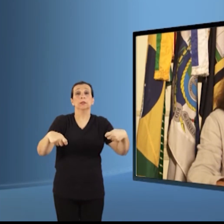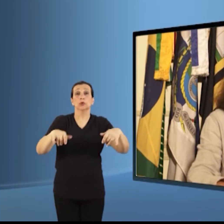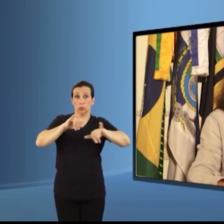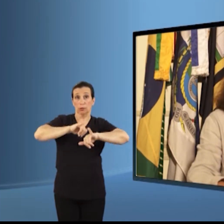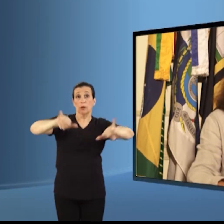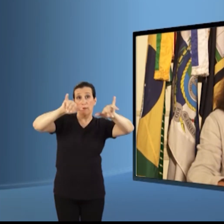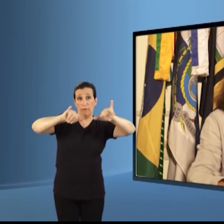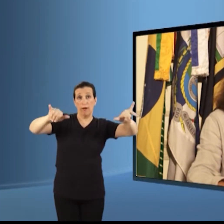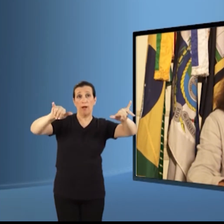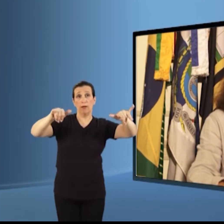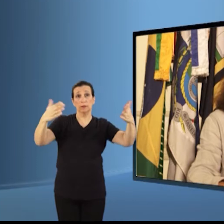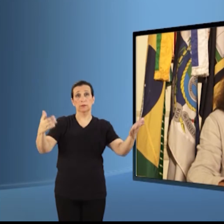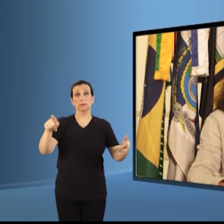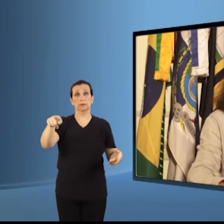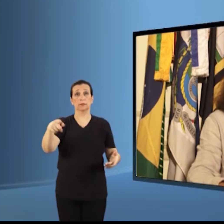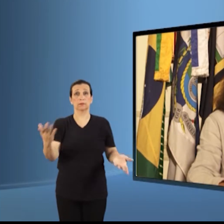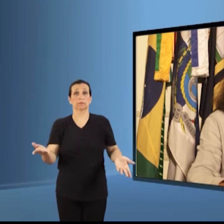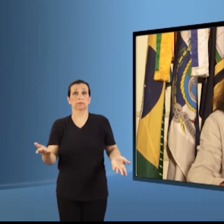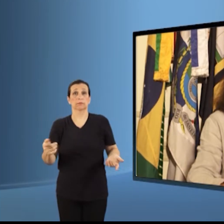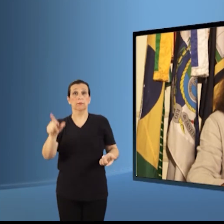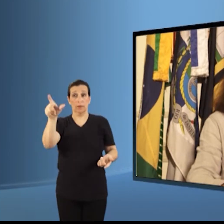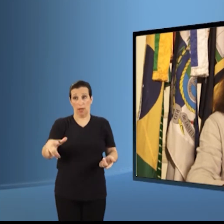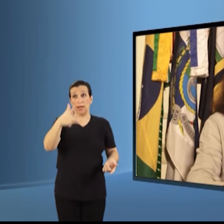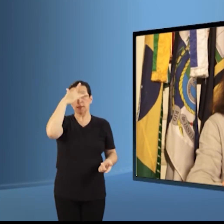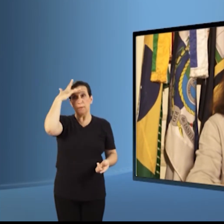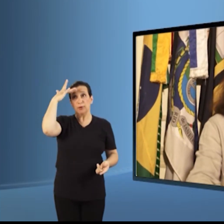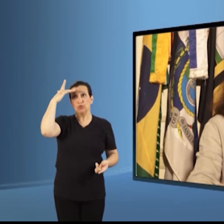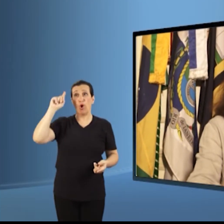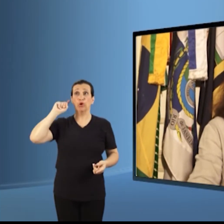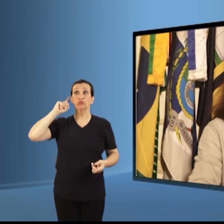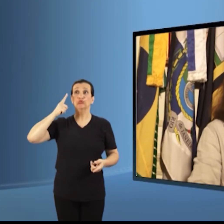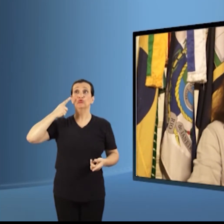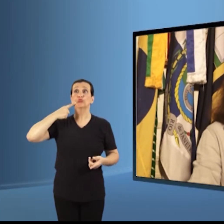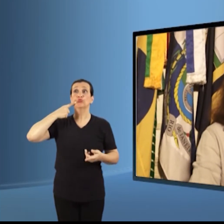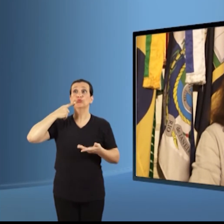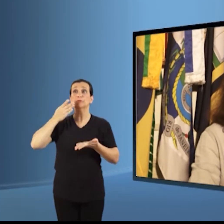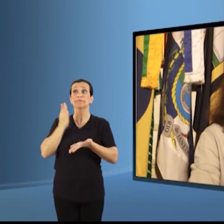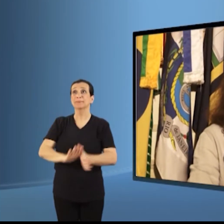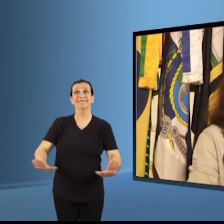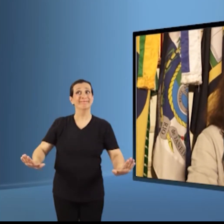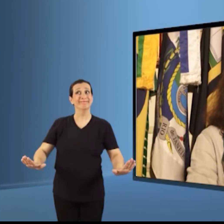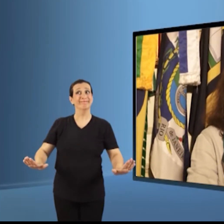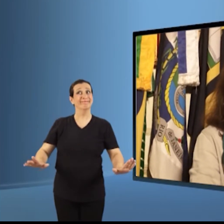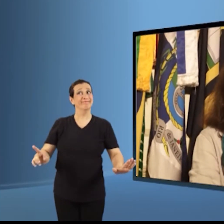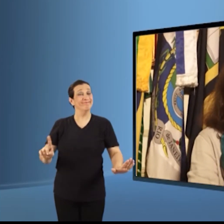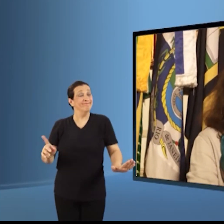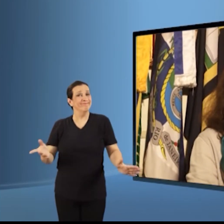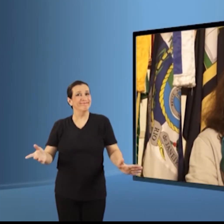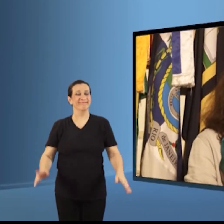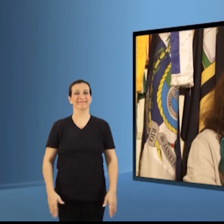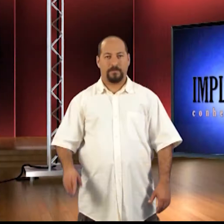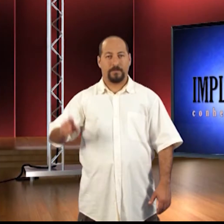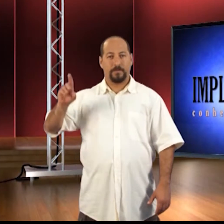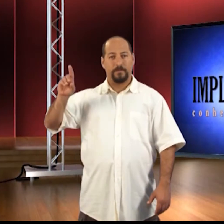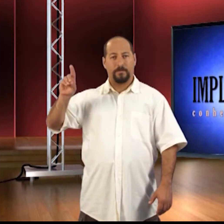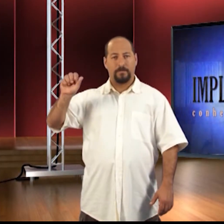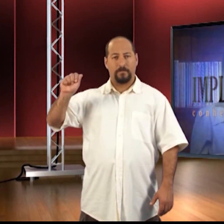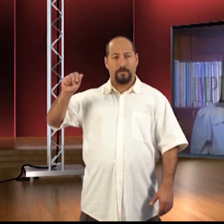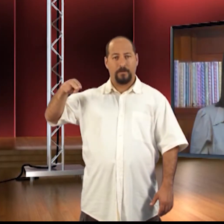porque é preciso que se diga, né, que assim, essa pessoa não deixa de ser